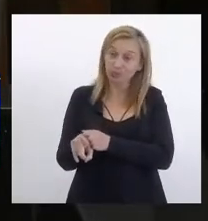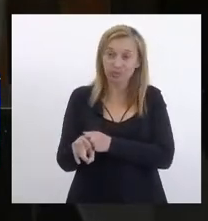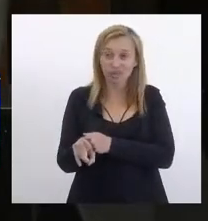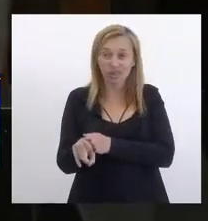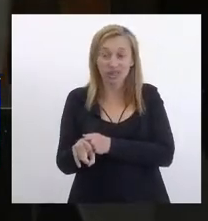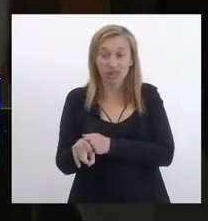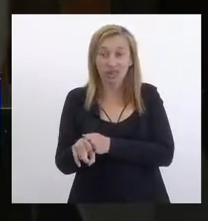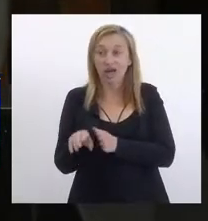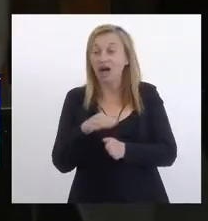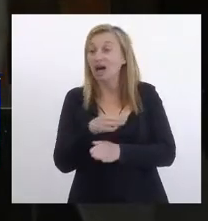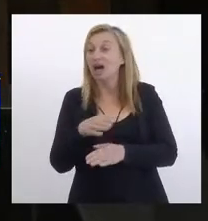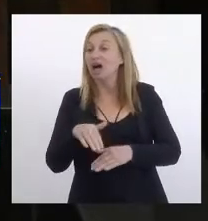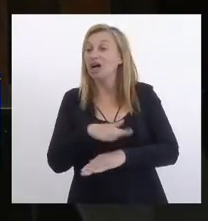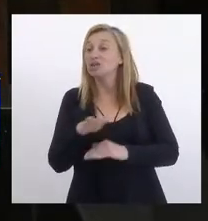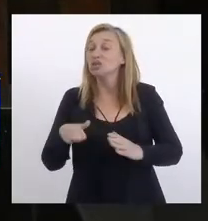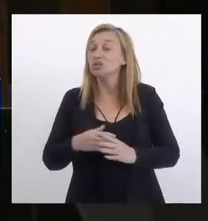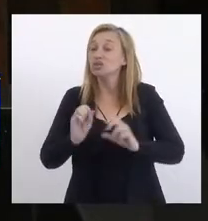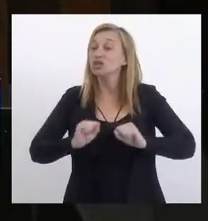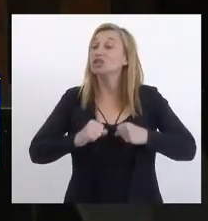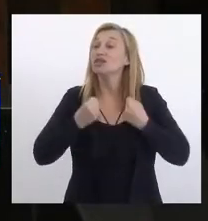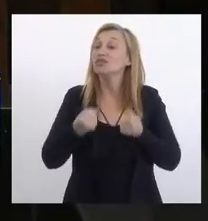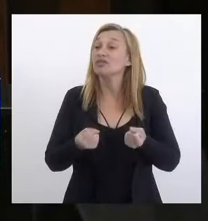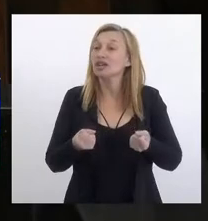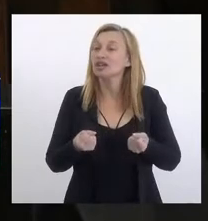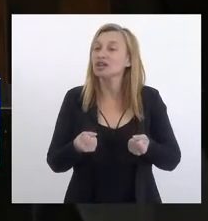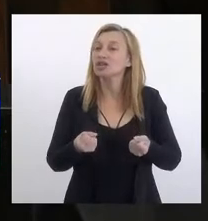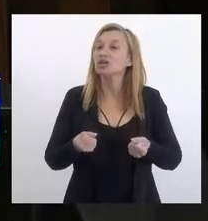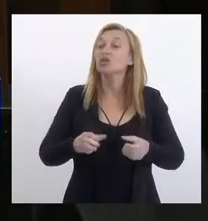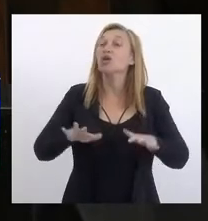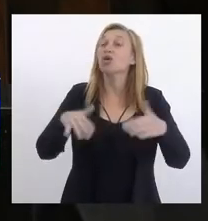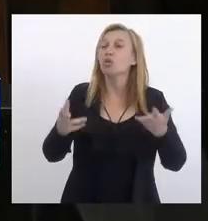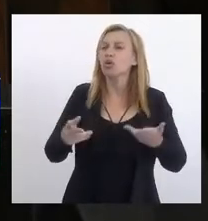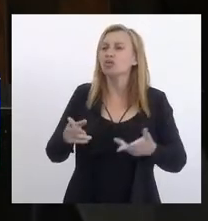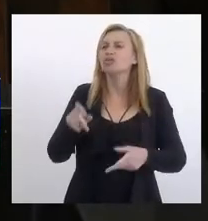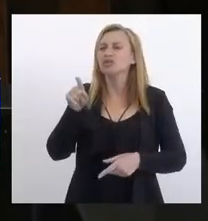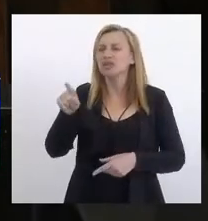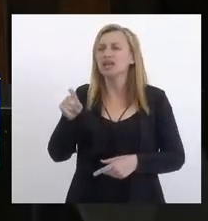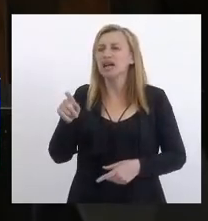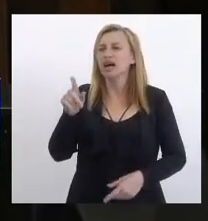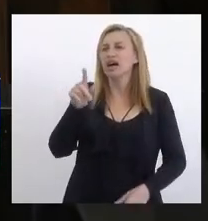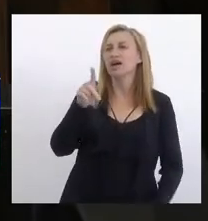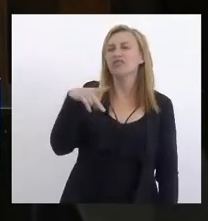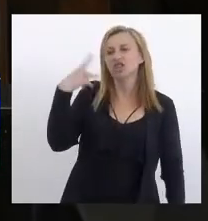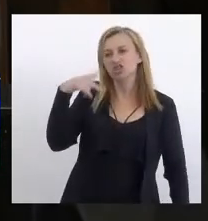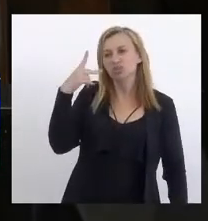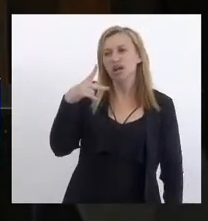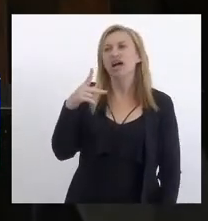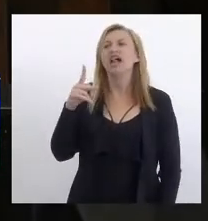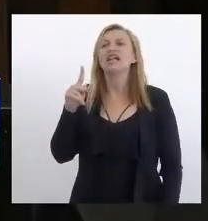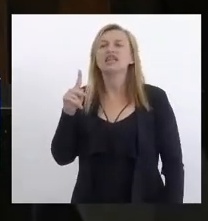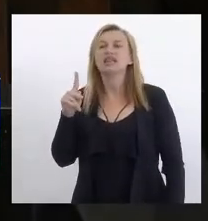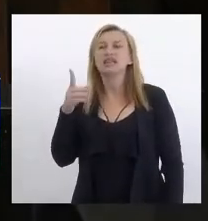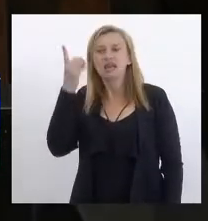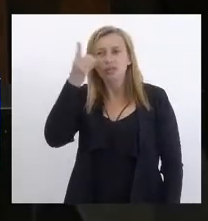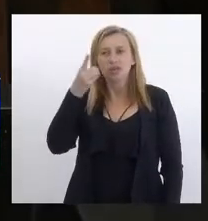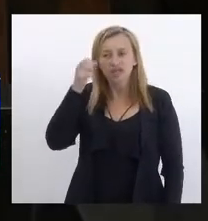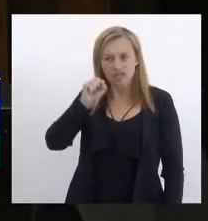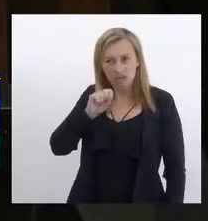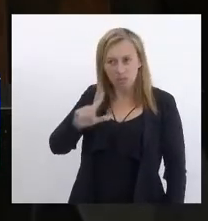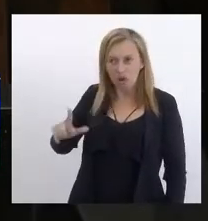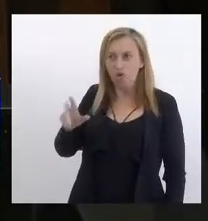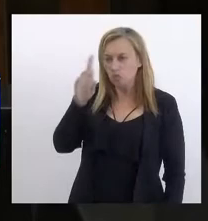àqueles que defendem essa posição, quando fizer o vestibular, deputado Samuel Malafaia, o senhor